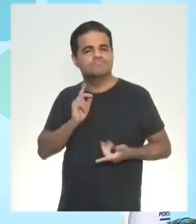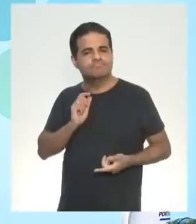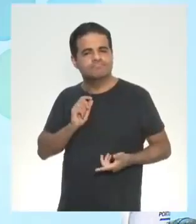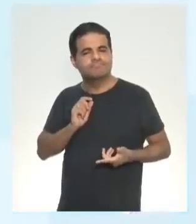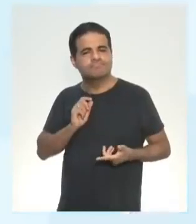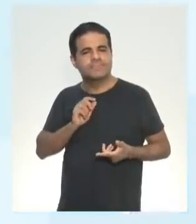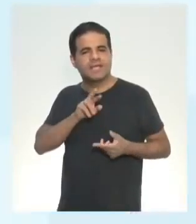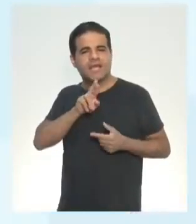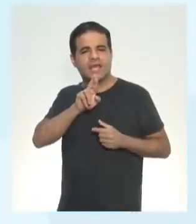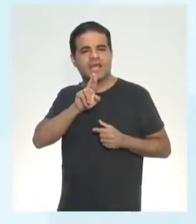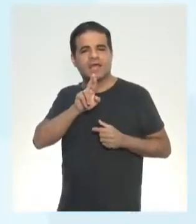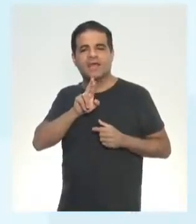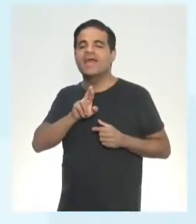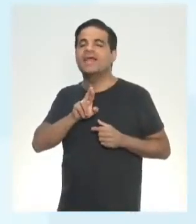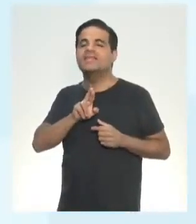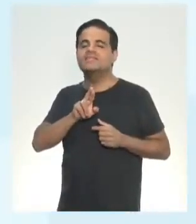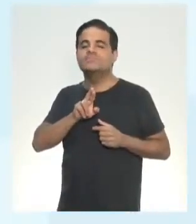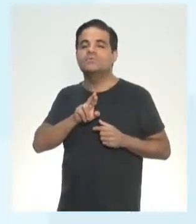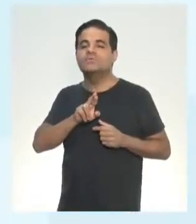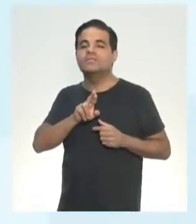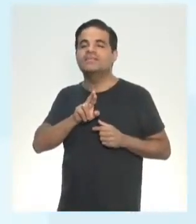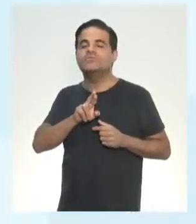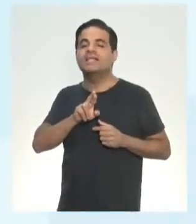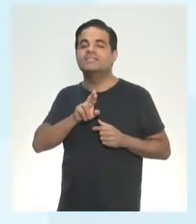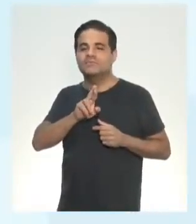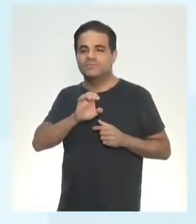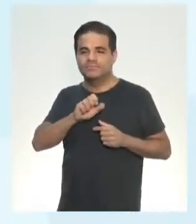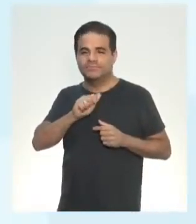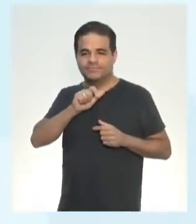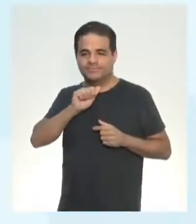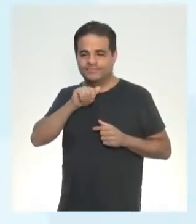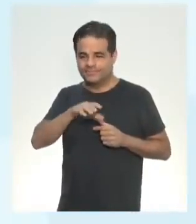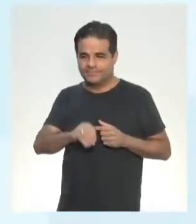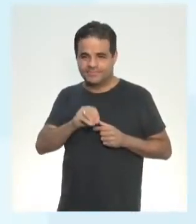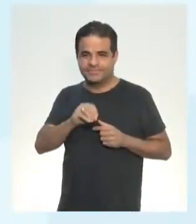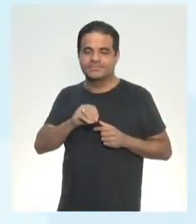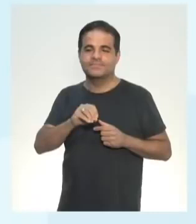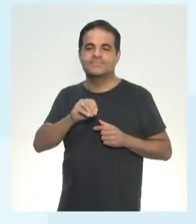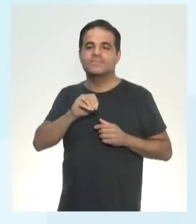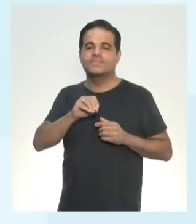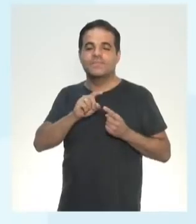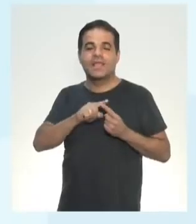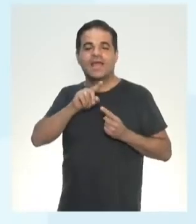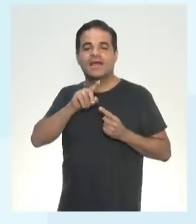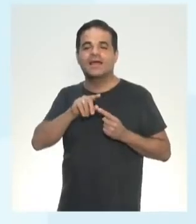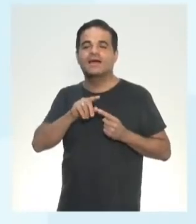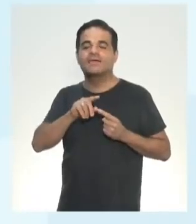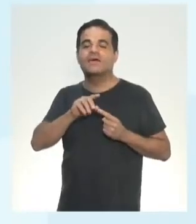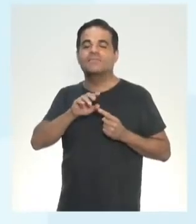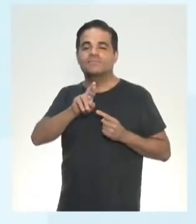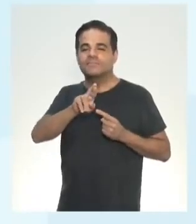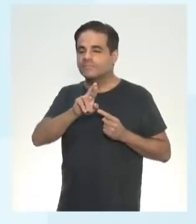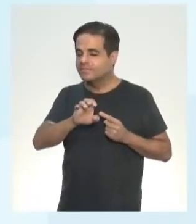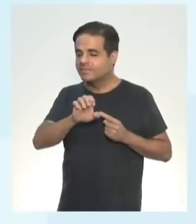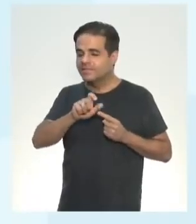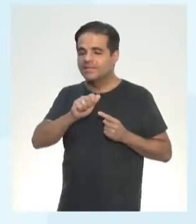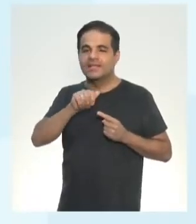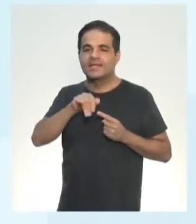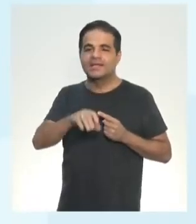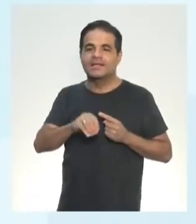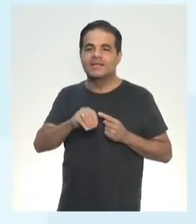e naturalismo. E os objetivos da aula: identificar os processos linguísticos em textos